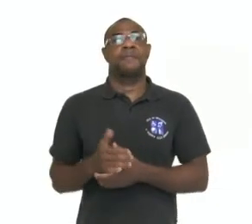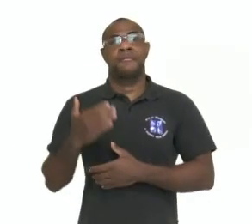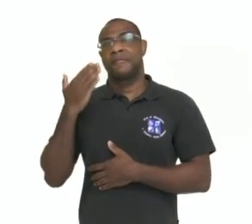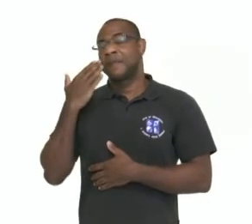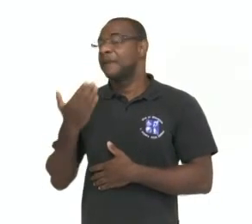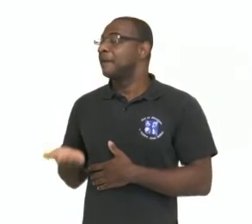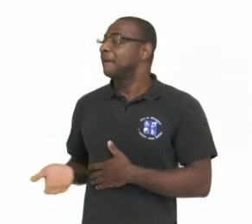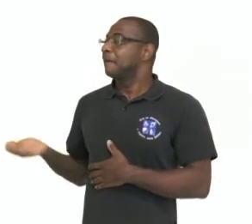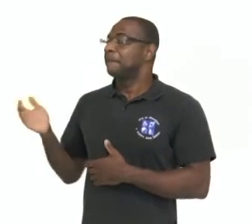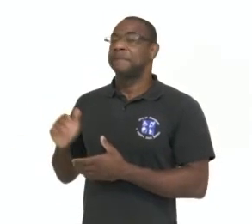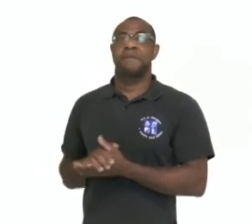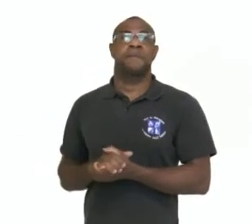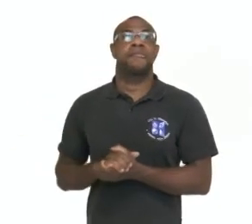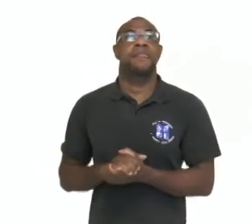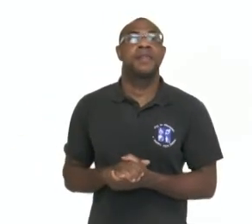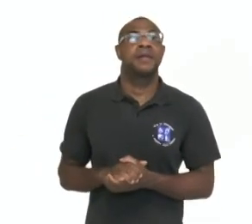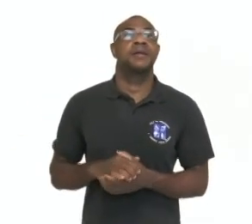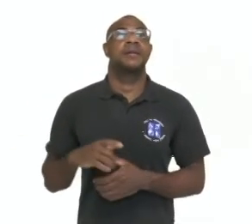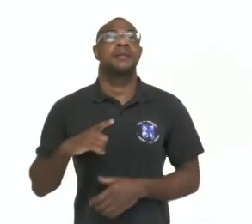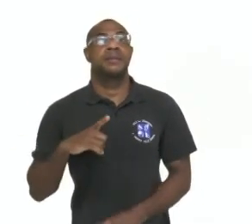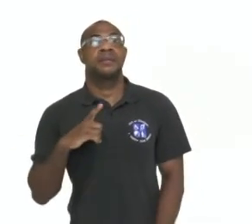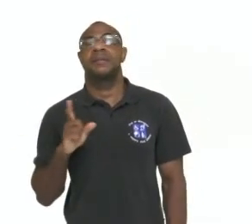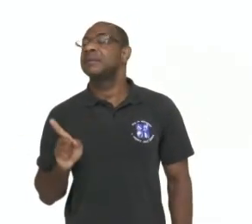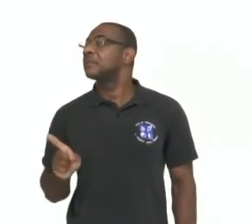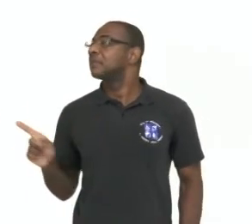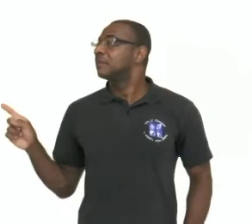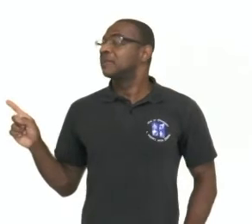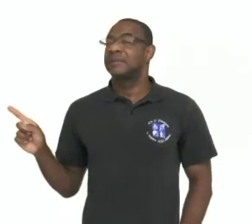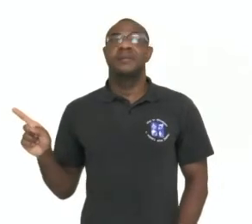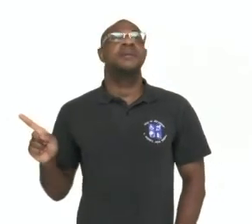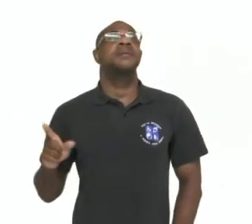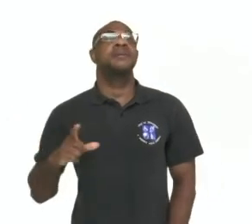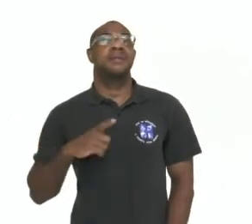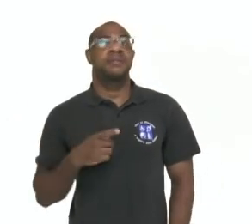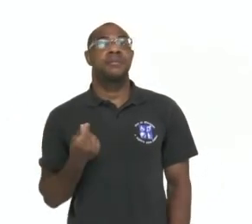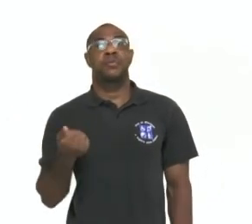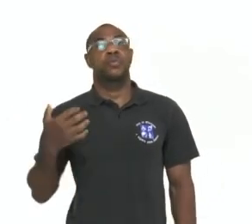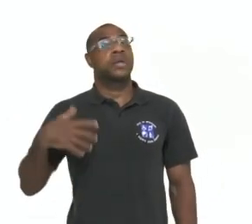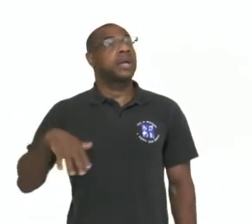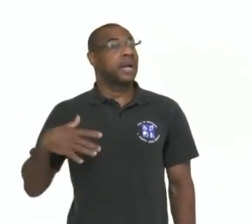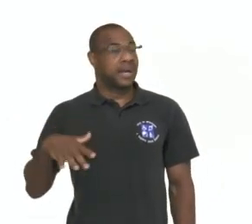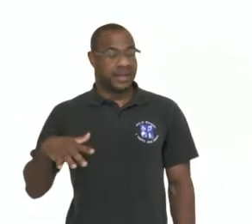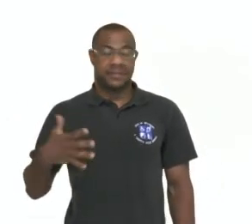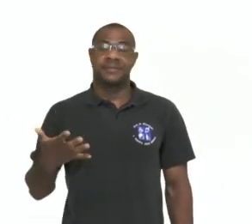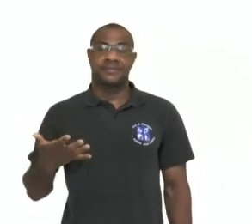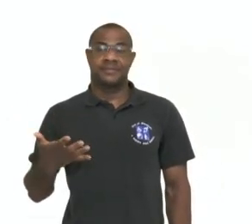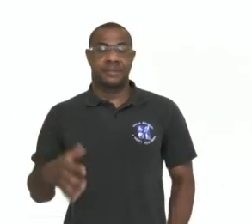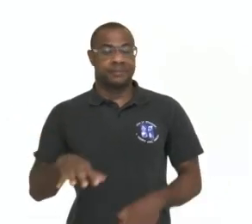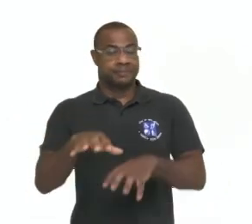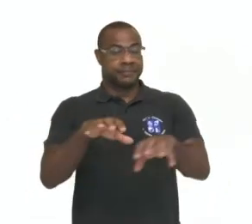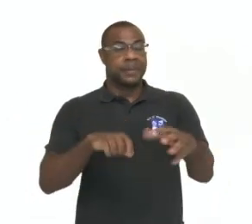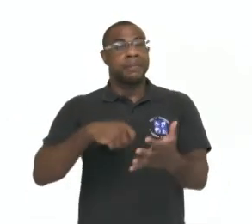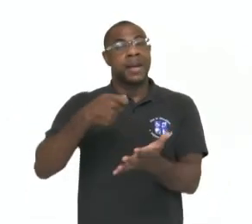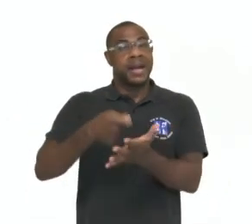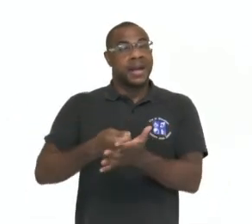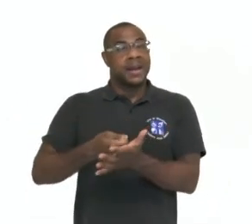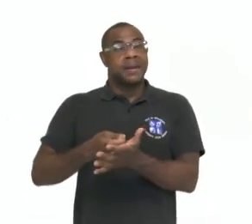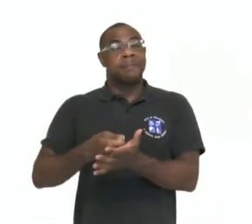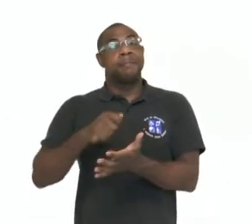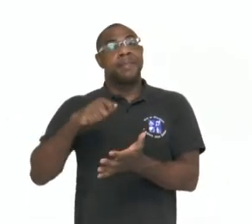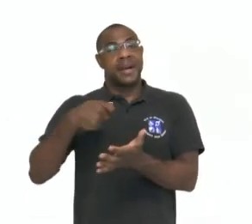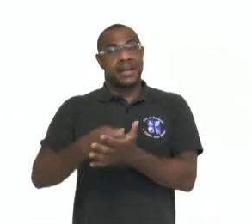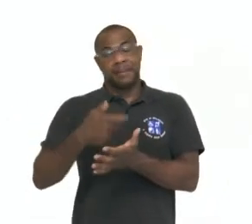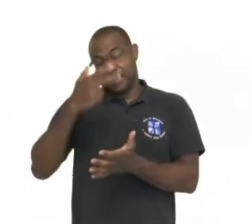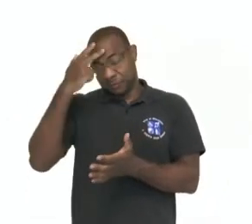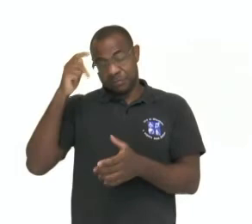crise estavam nos gastos crescendo do império, o professor Roberto falou, muito caro conservar aquelas províncias, pagar funcionário, pagar